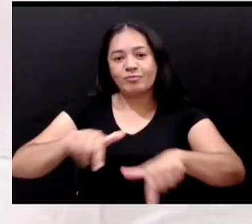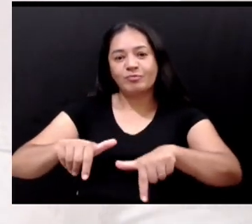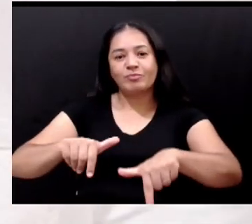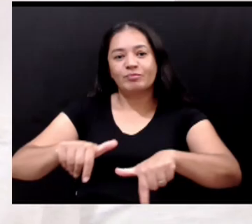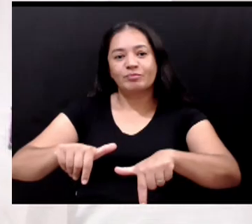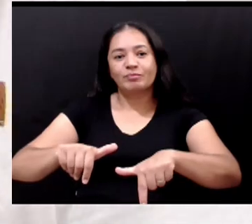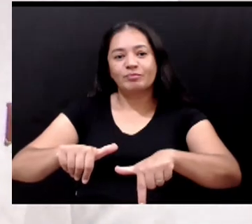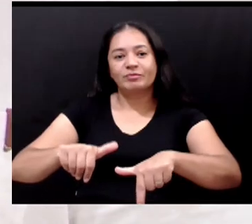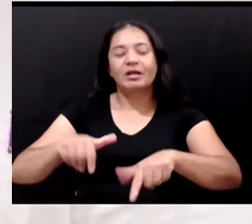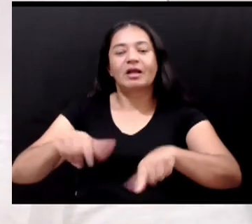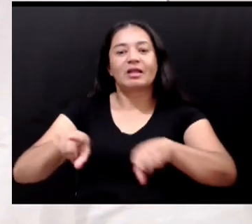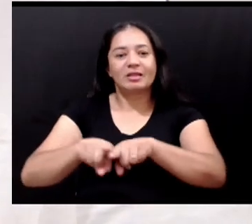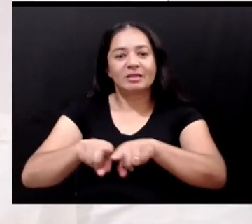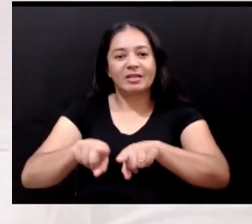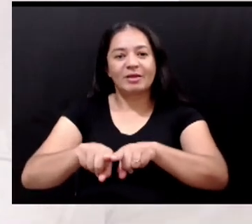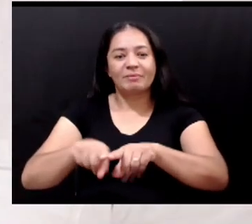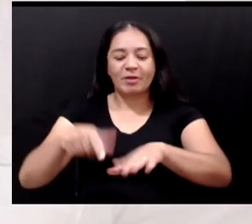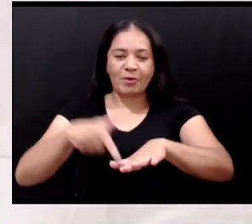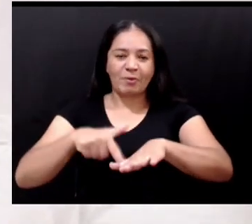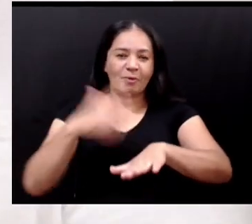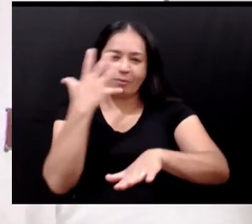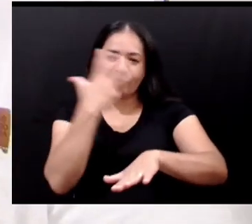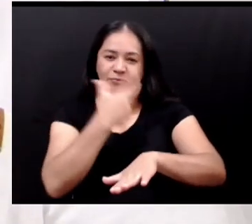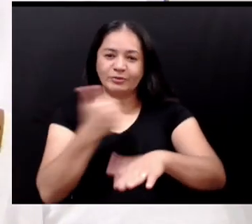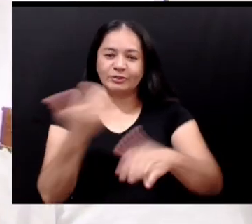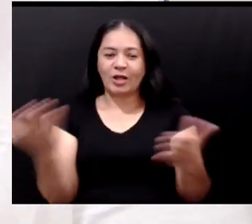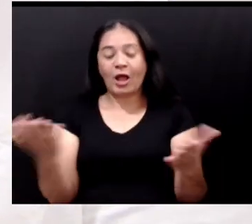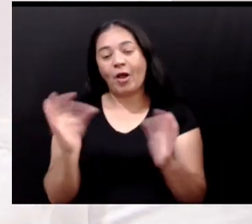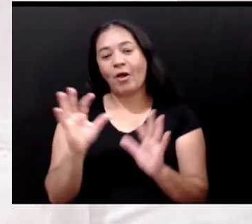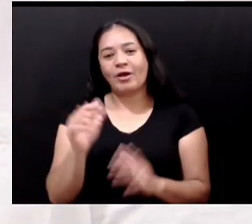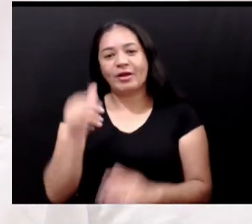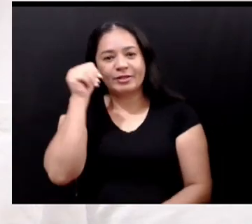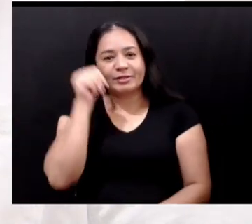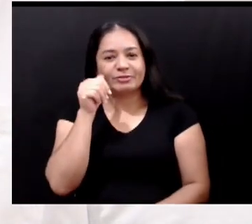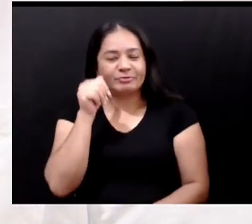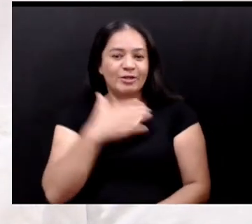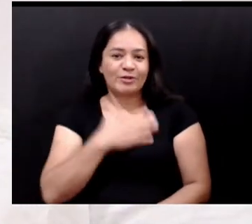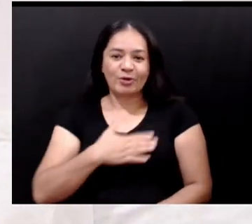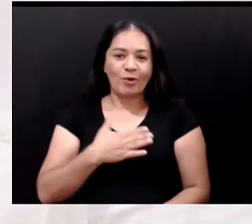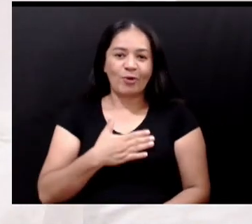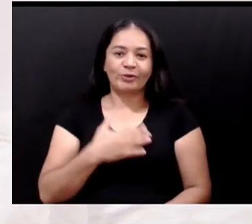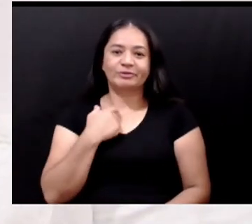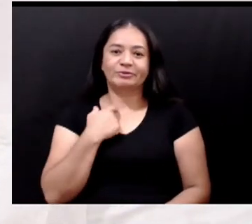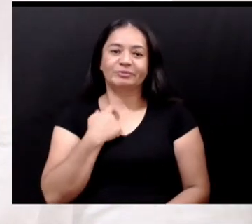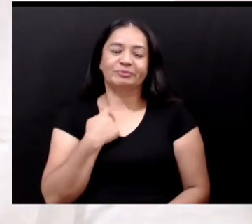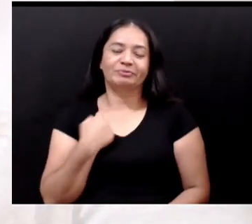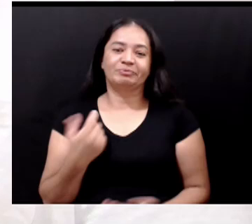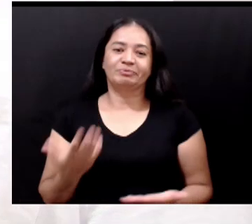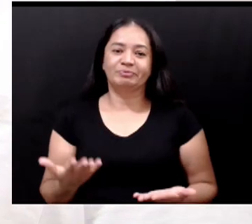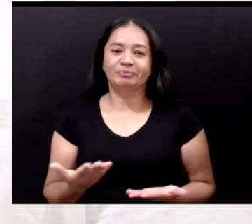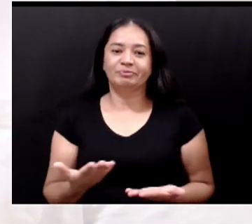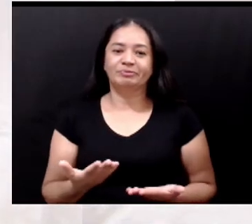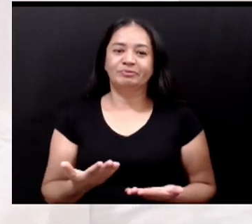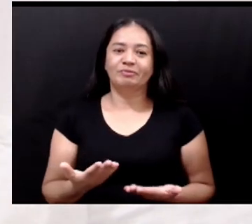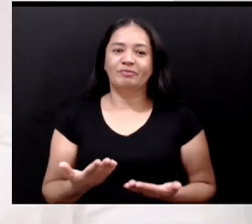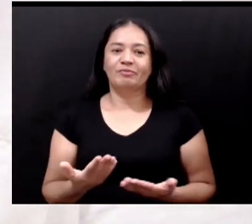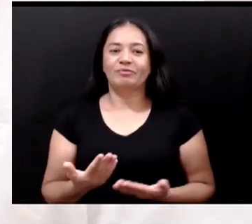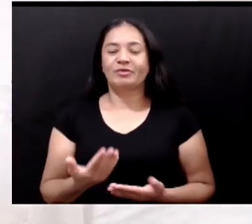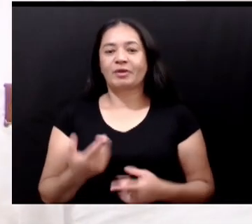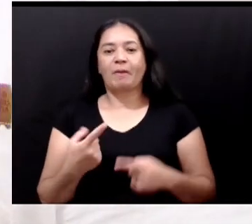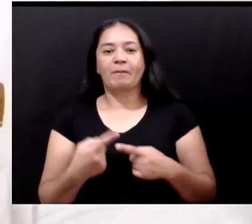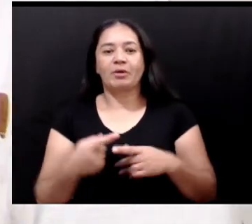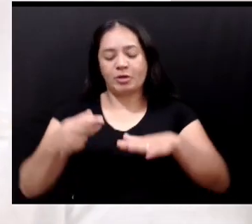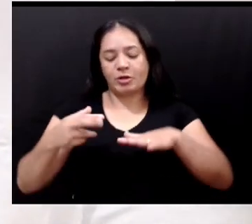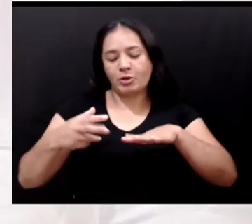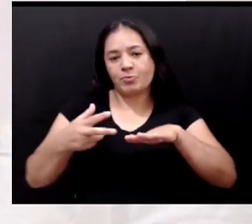também deixar bonito, como a maioria das mulheres principalmente gosta, né? De tirar um pouco mais a cutícula, de esmaltar. Só